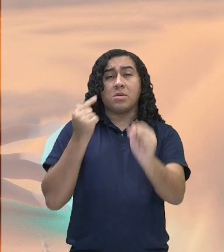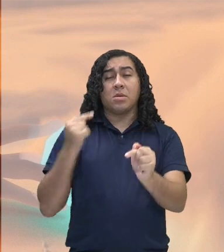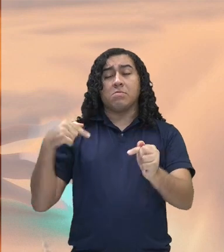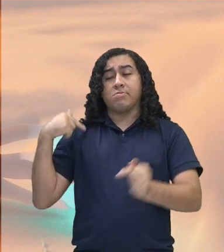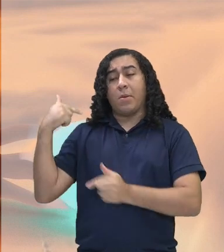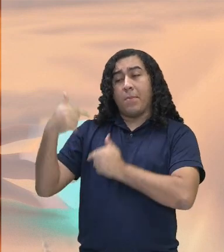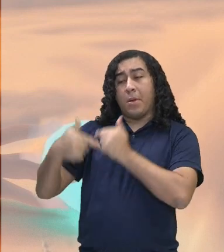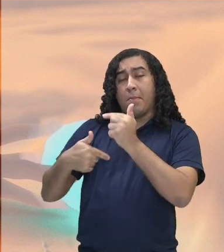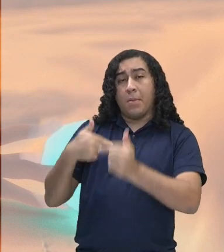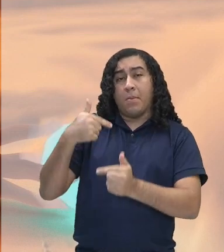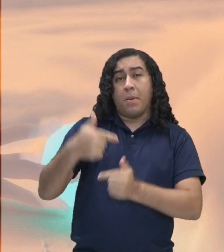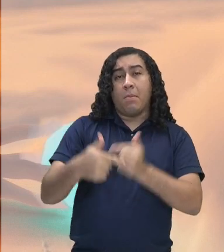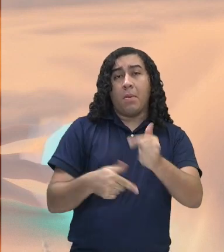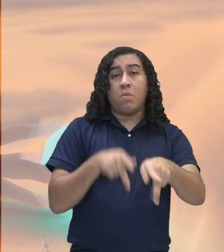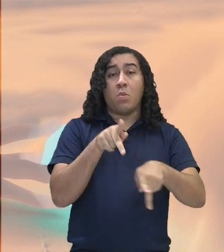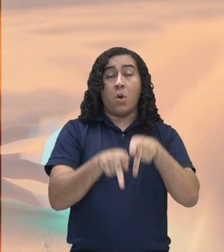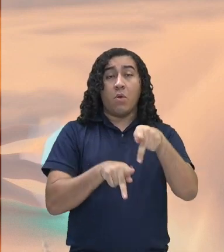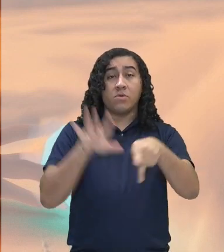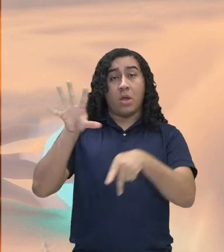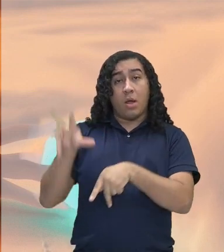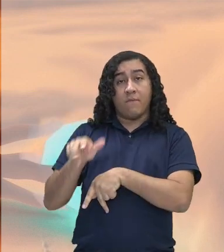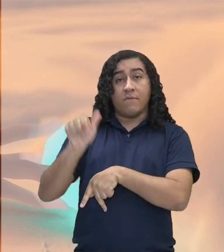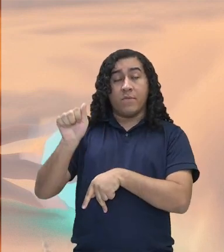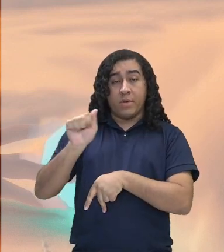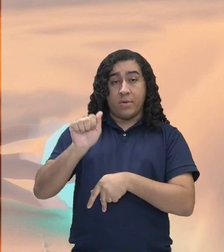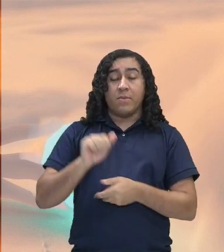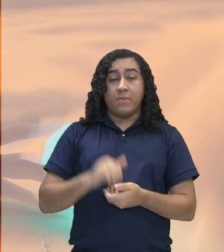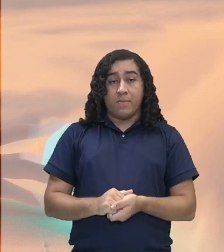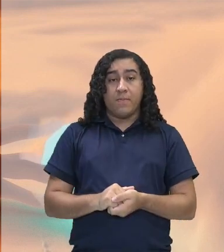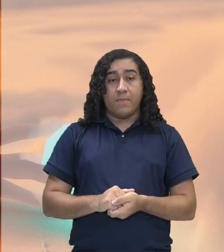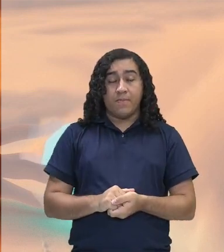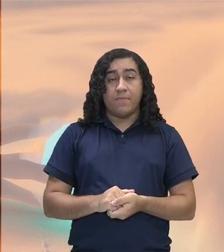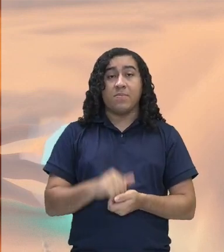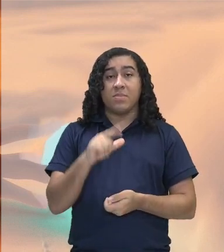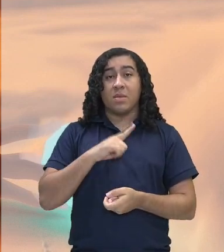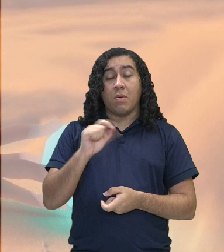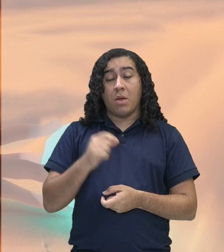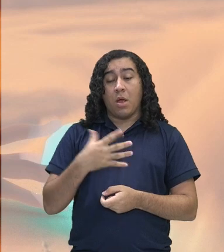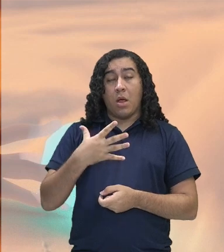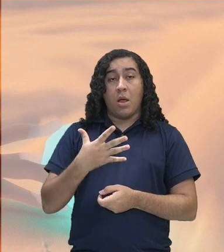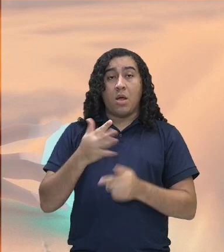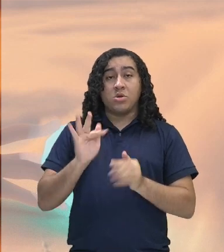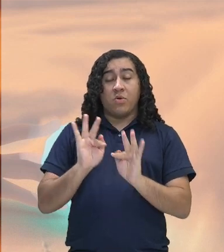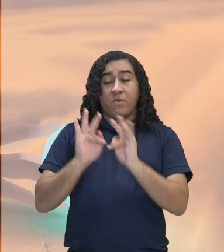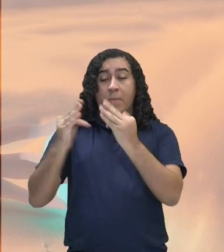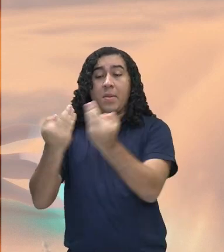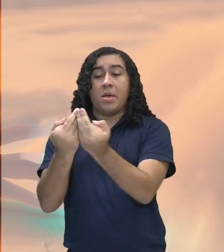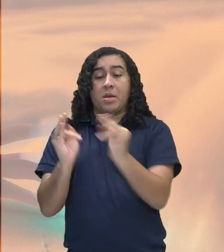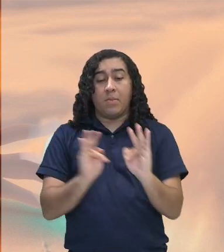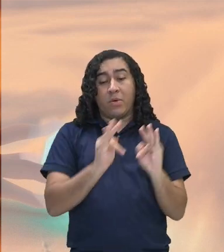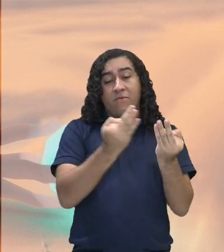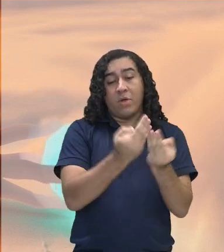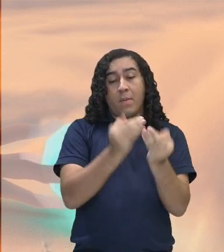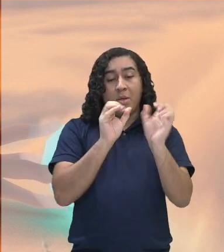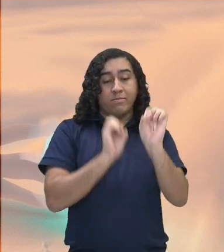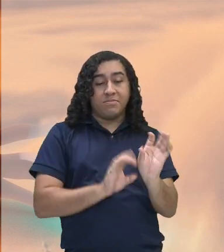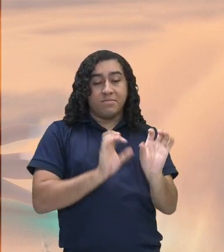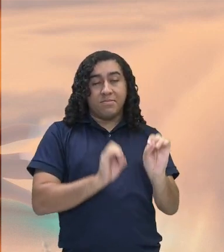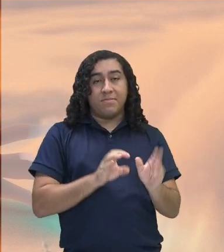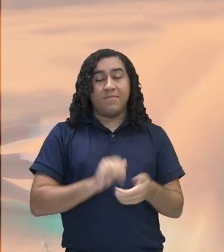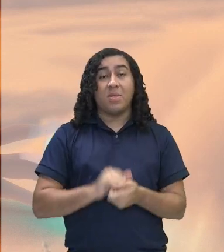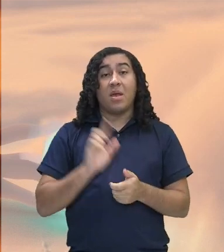em geração pelos povos africanos, passada de pais para filhos, ou seja, é uma